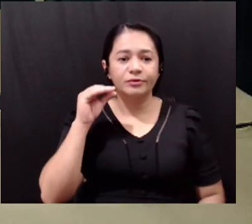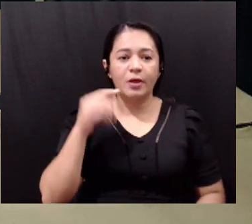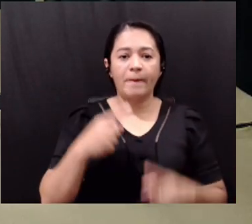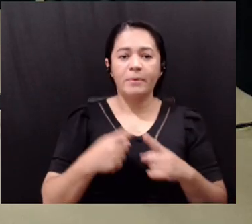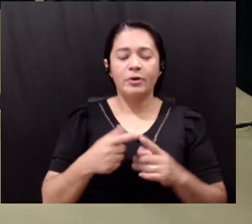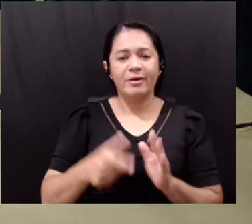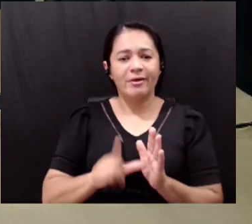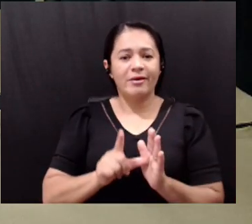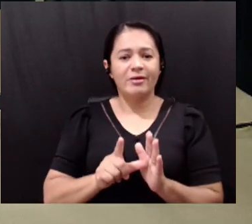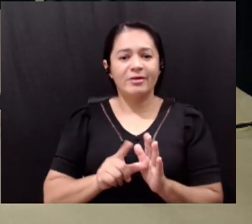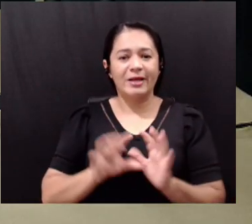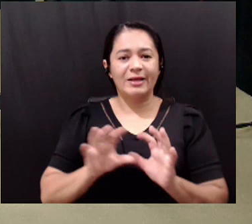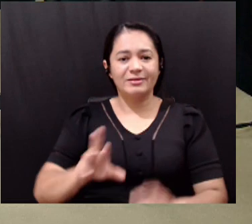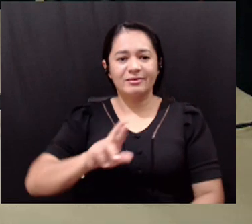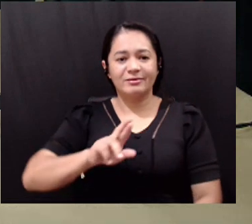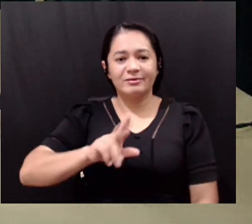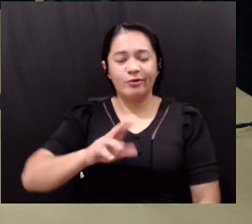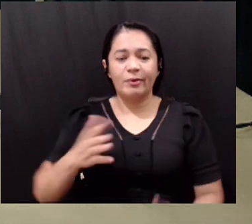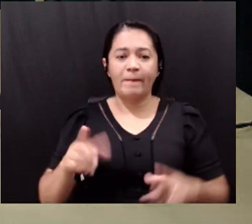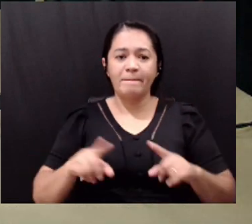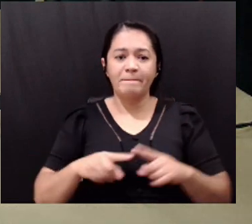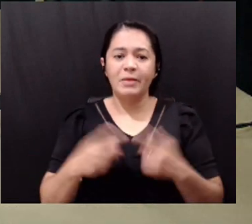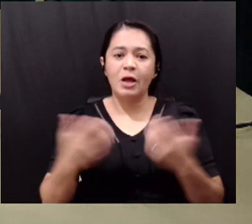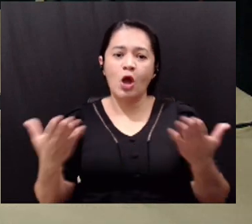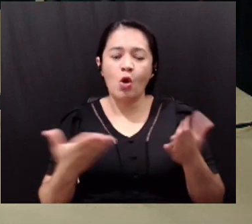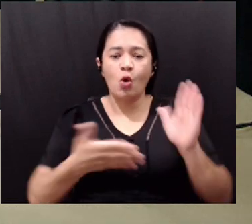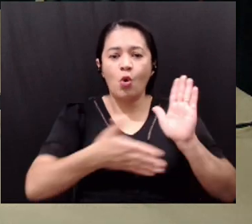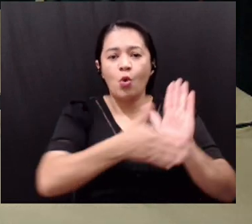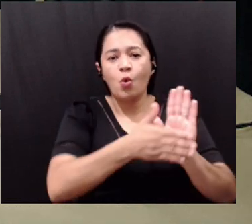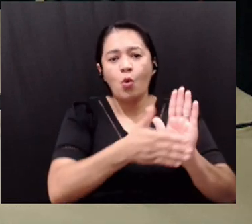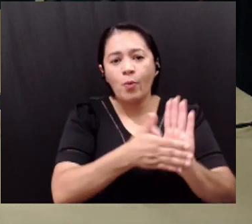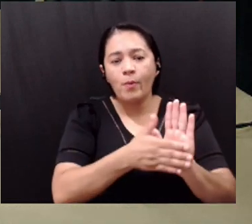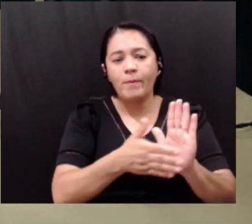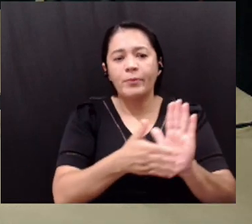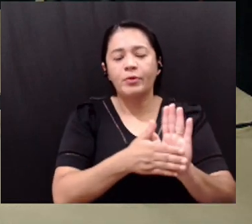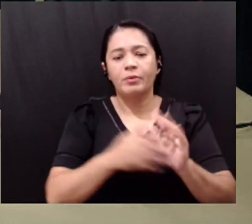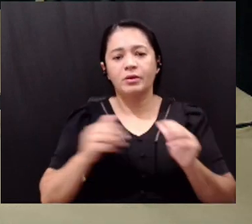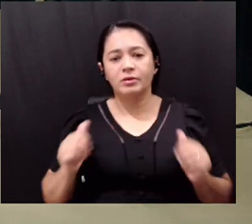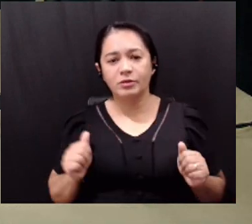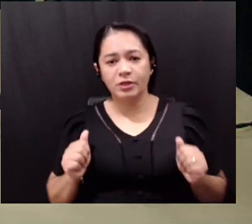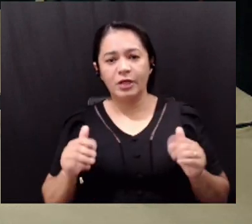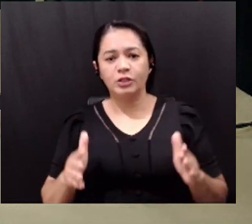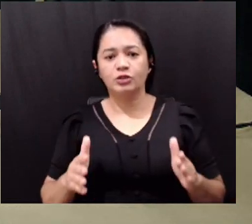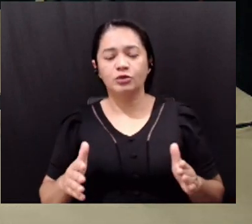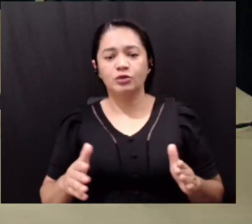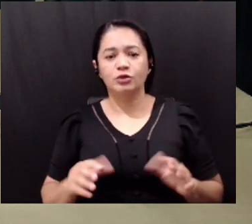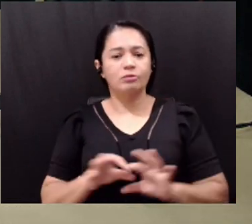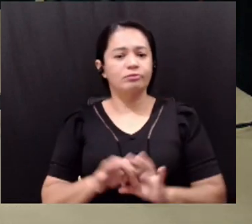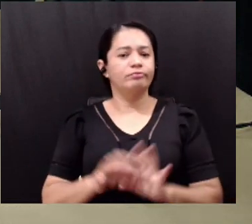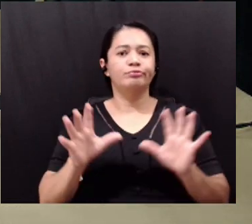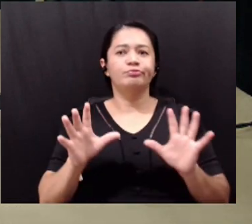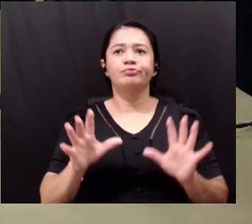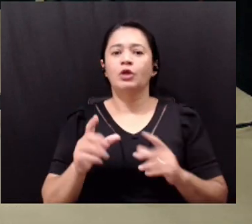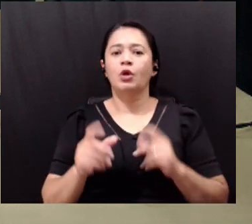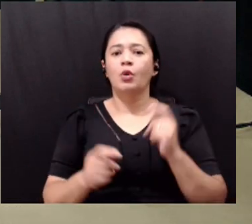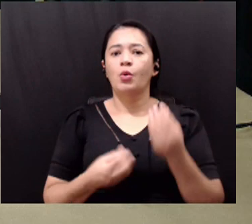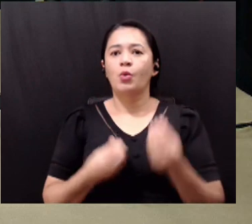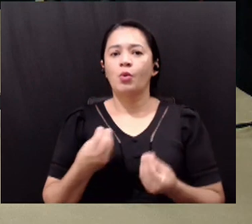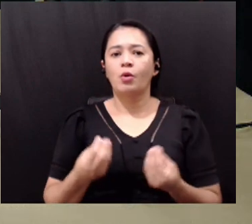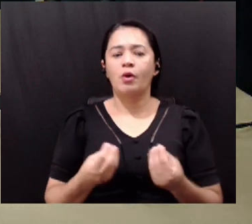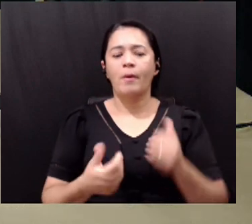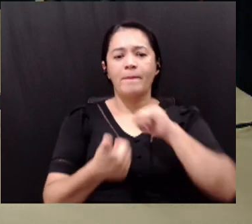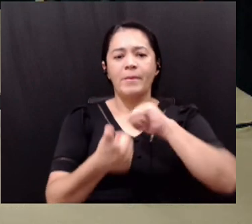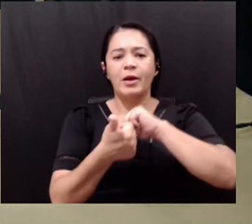tem aí propostas, né, e ações que permitem uma melhor qualidade de vida